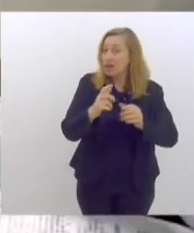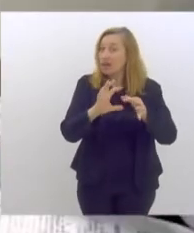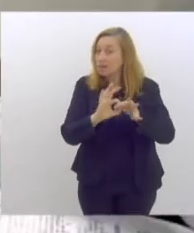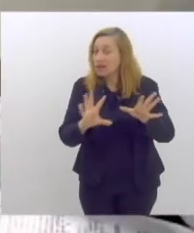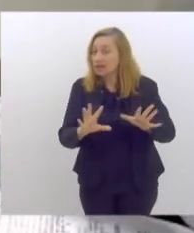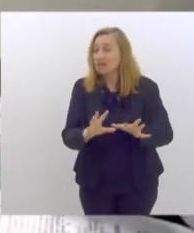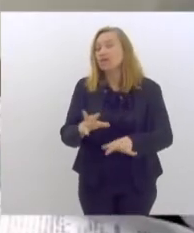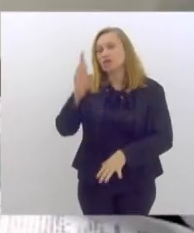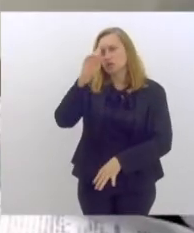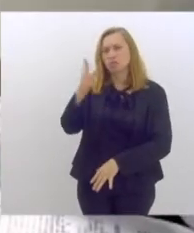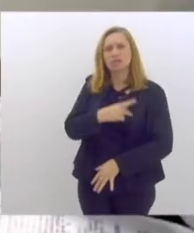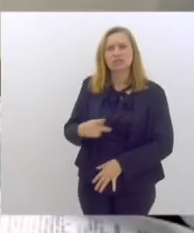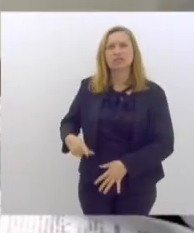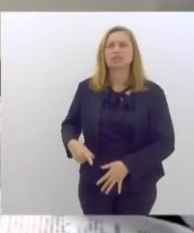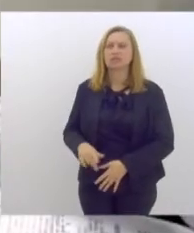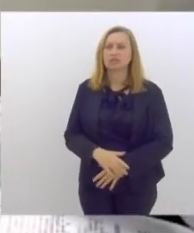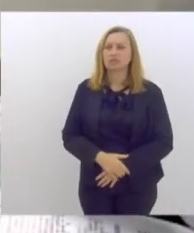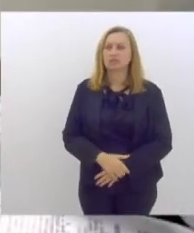presidente